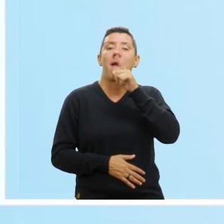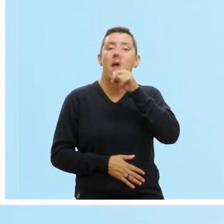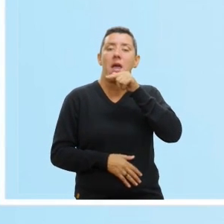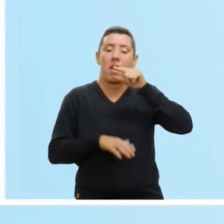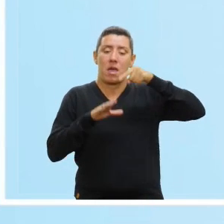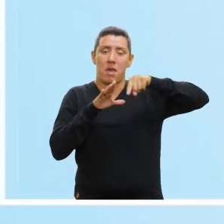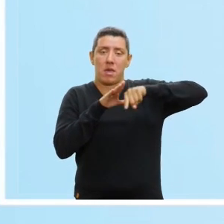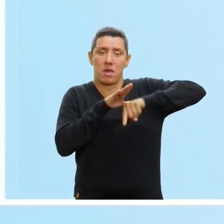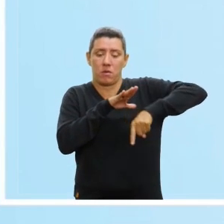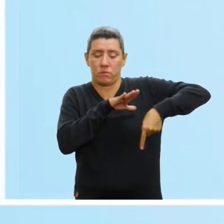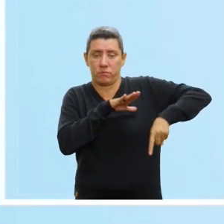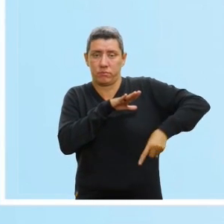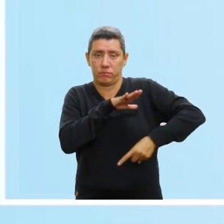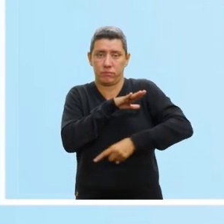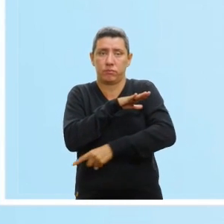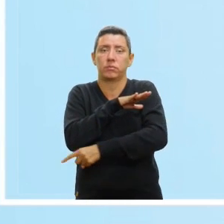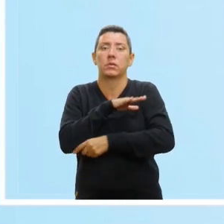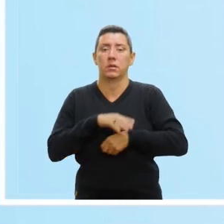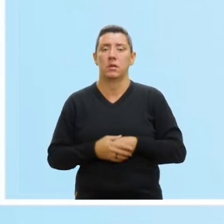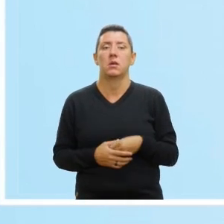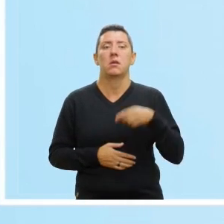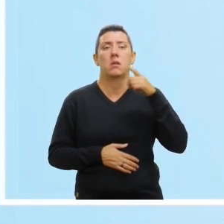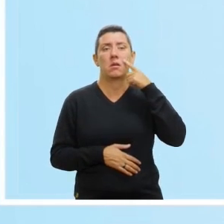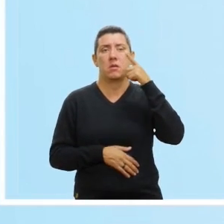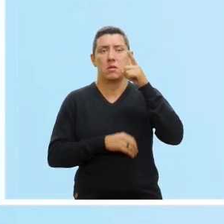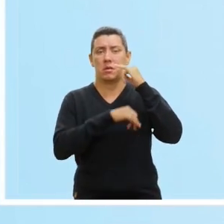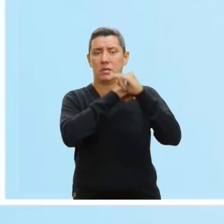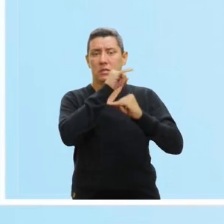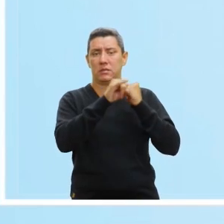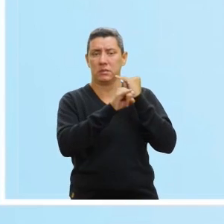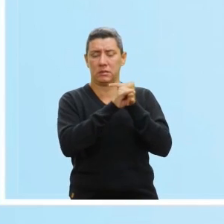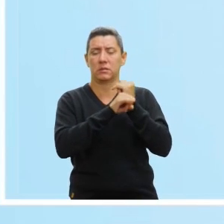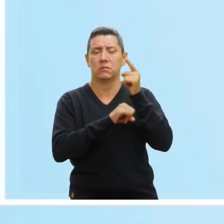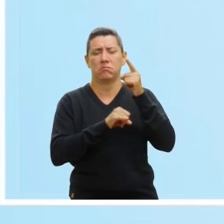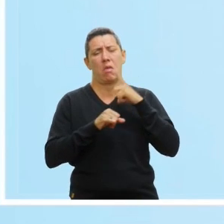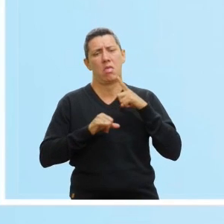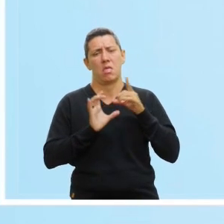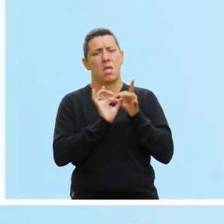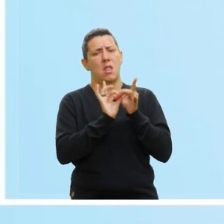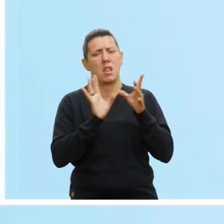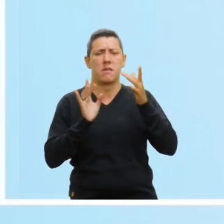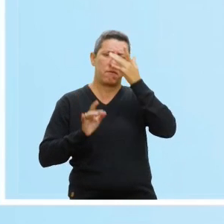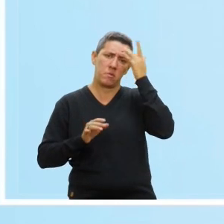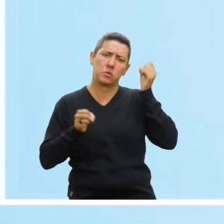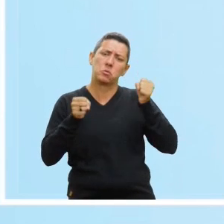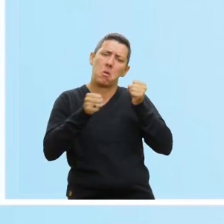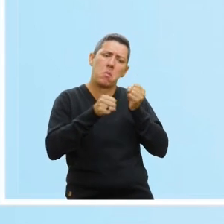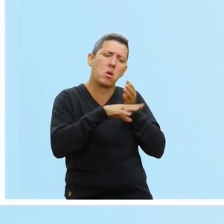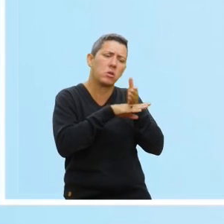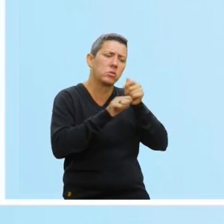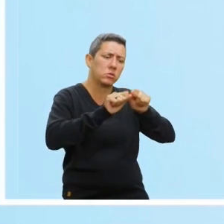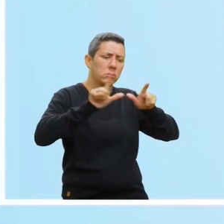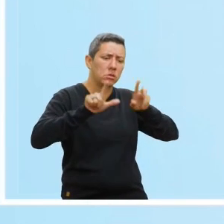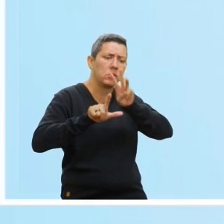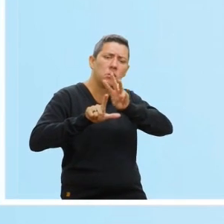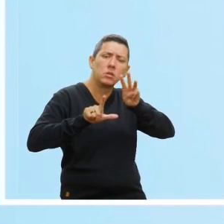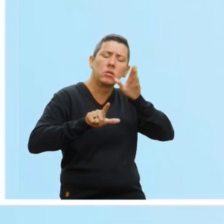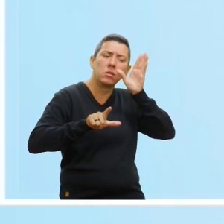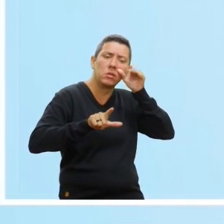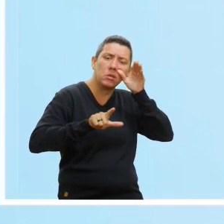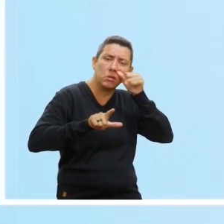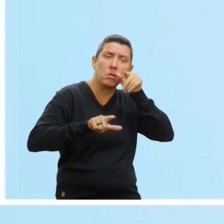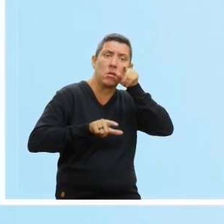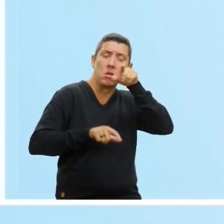esse é um site aqui aberto, qualquer um pode acessar e possui os dados de todos os cabos submarinos hoje existentes no